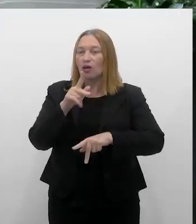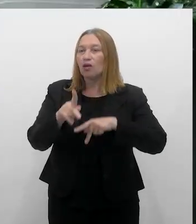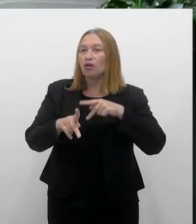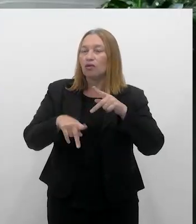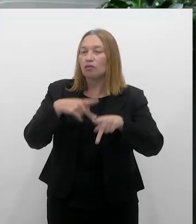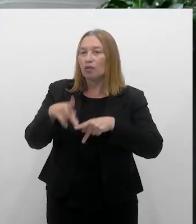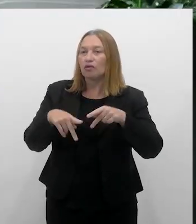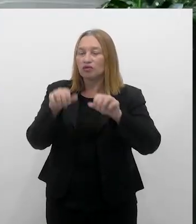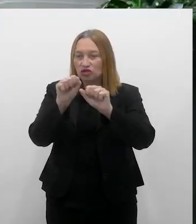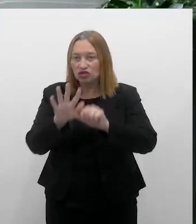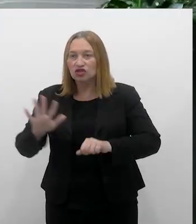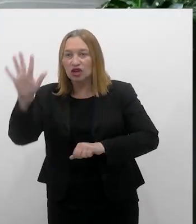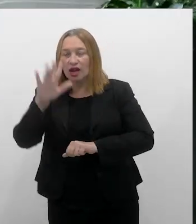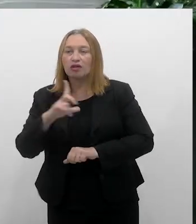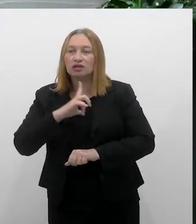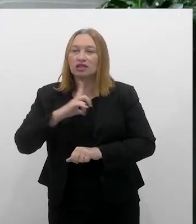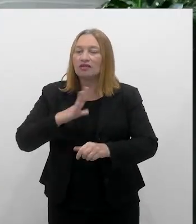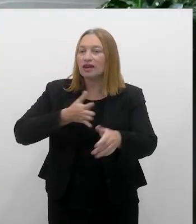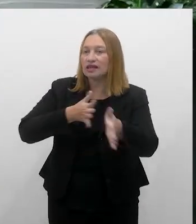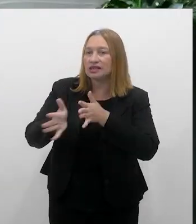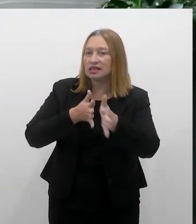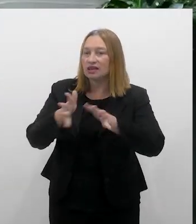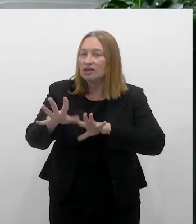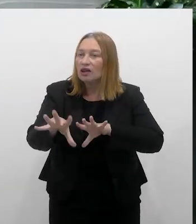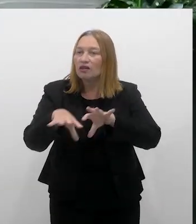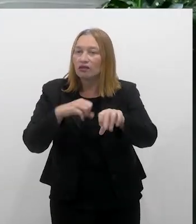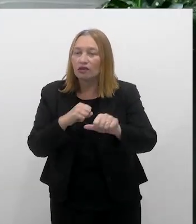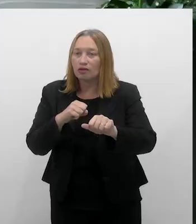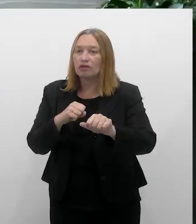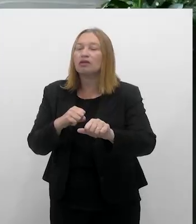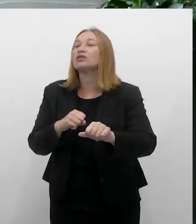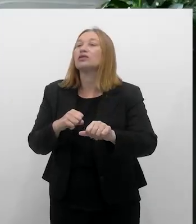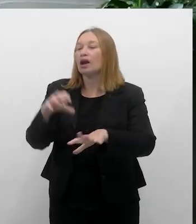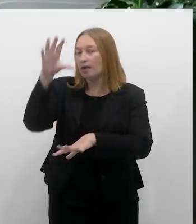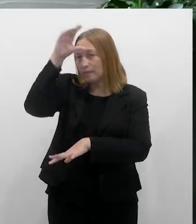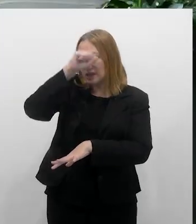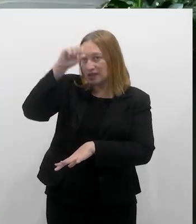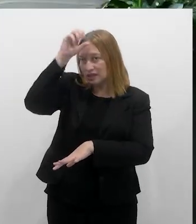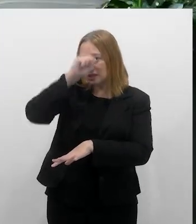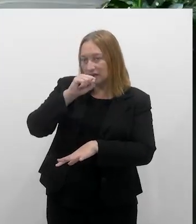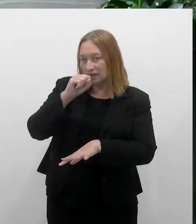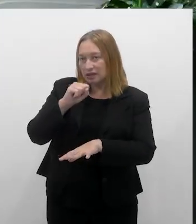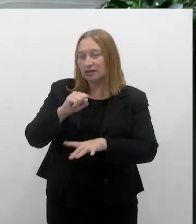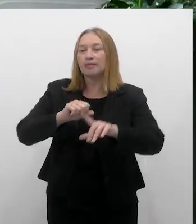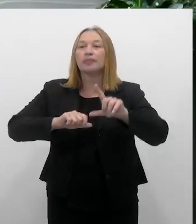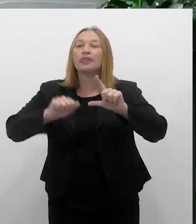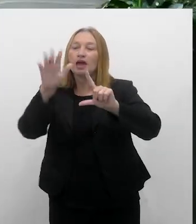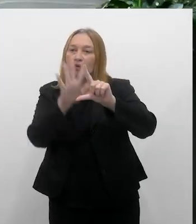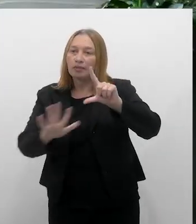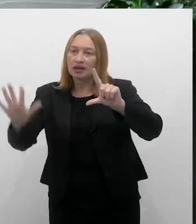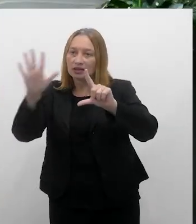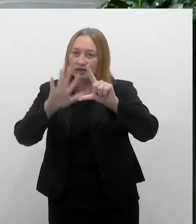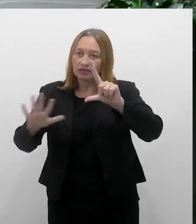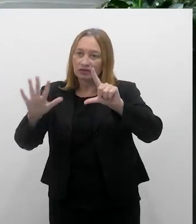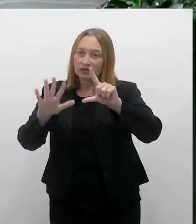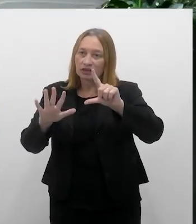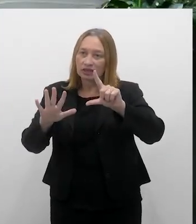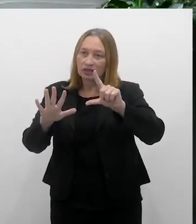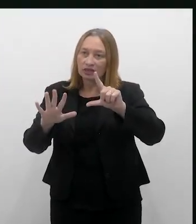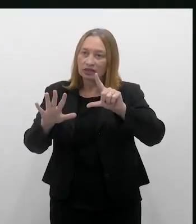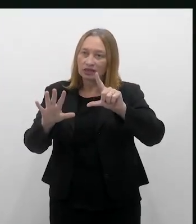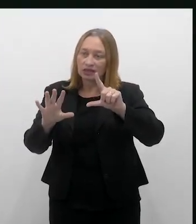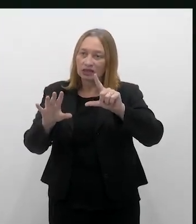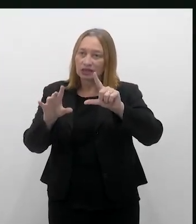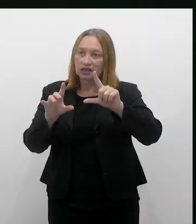também teve acesso. Nós formamos esse reforço da aprendizagem numa plataforma eletrônica